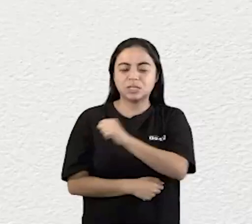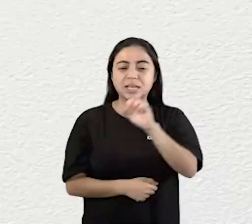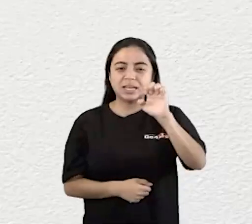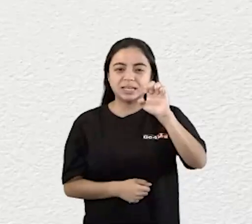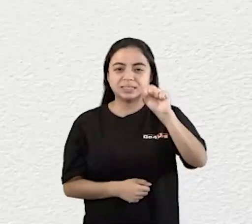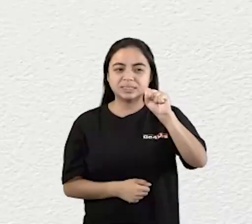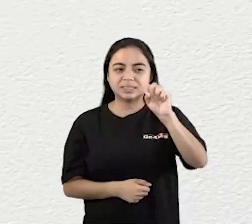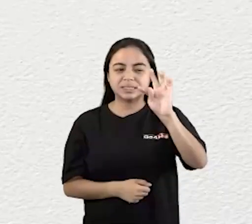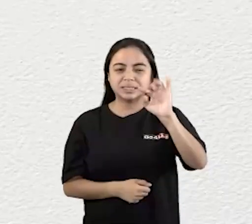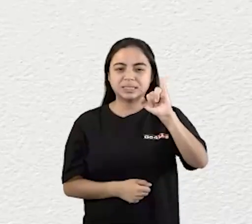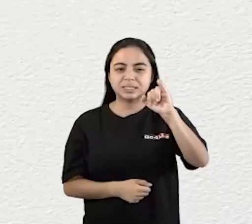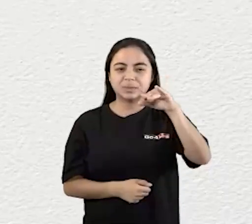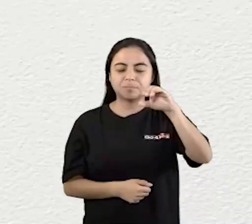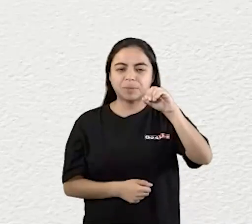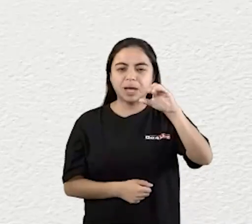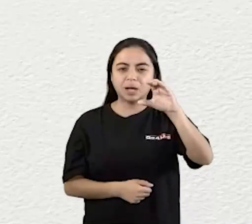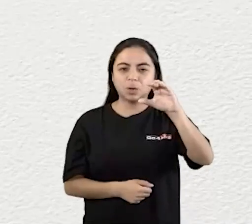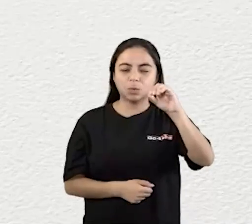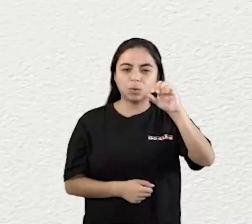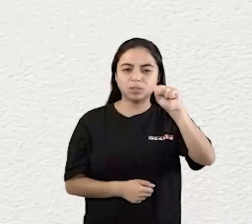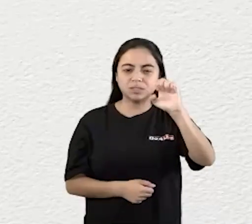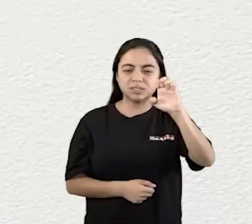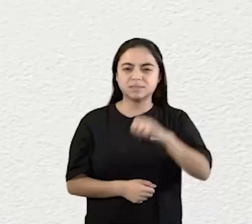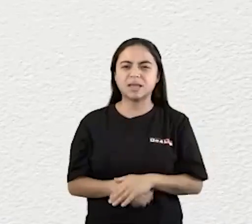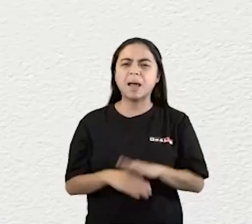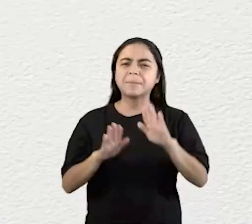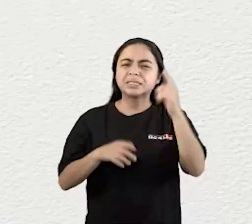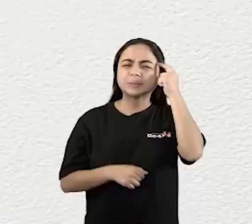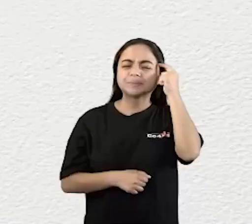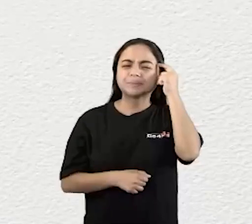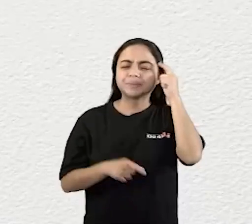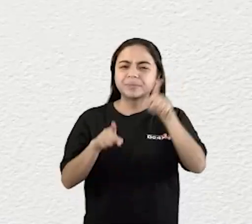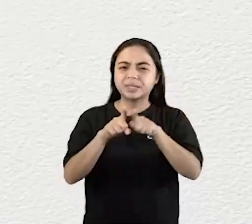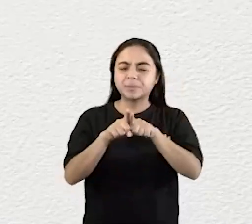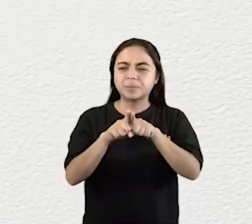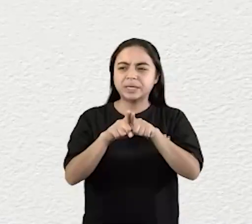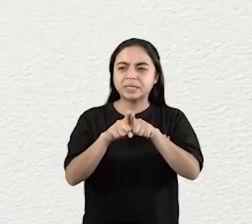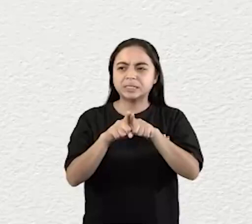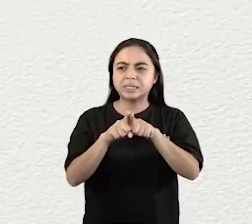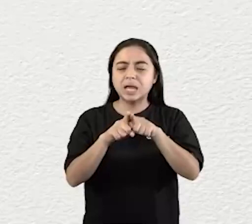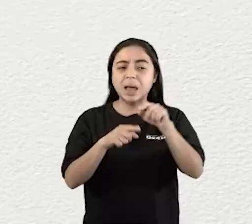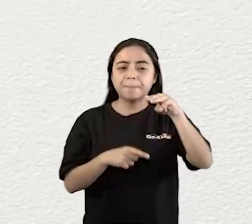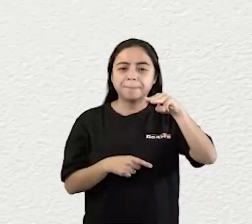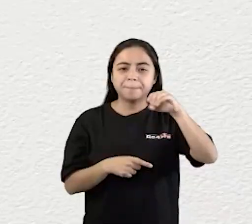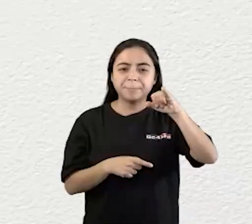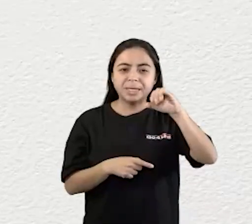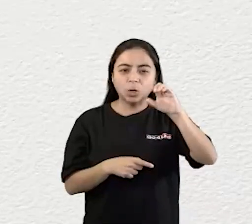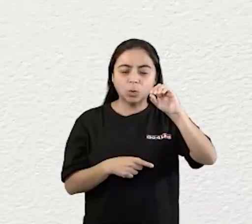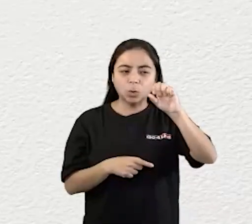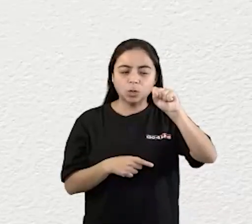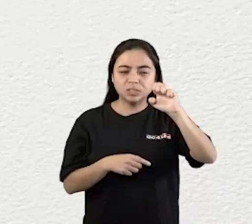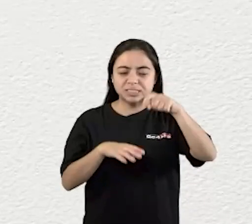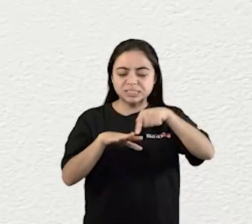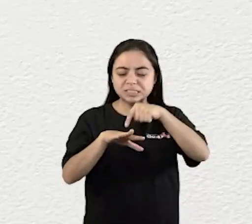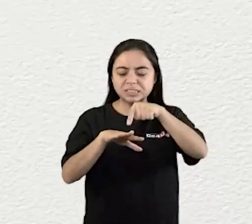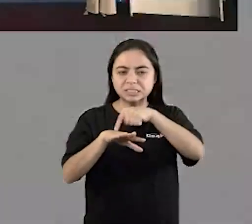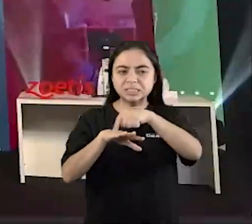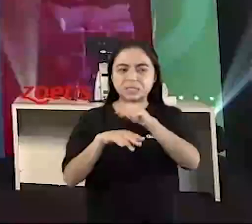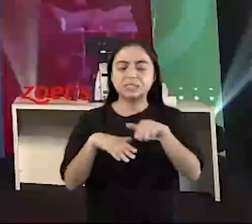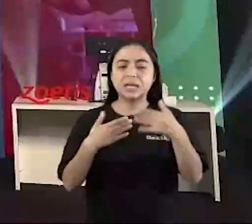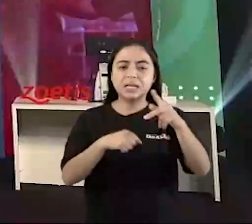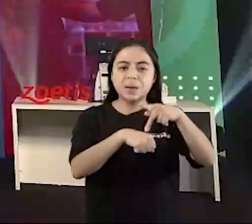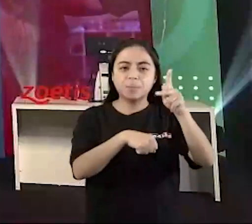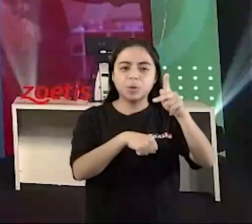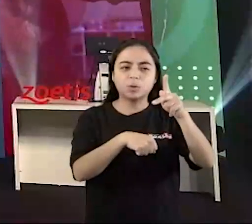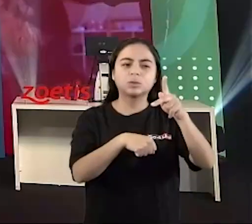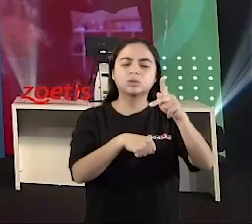esporotricose. Mas a gente precisa pensar nas micoses profundas, de uma forma geral. E na pós, a gente ensina